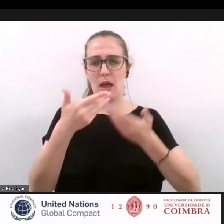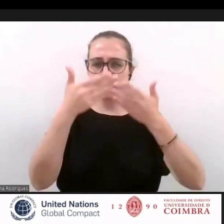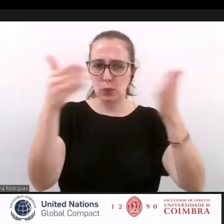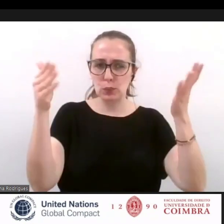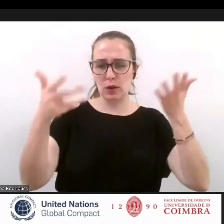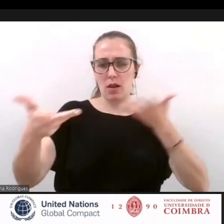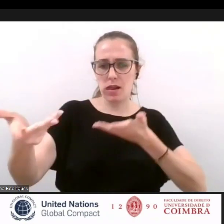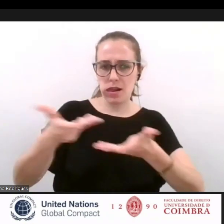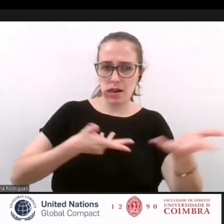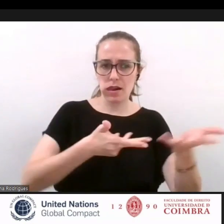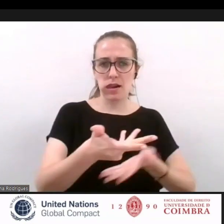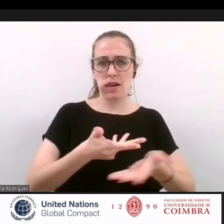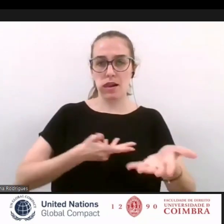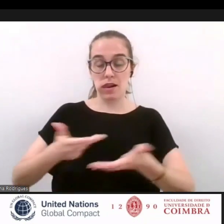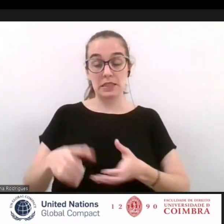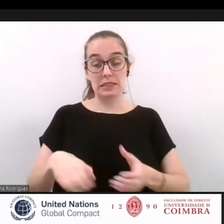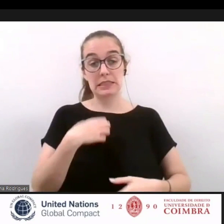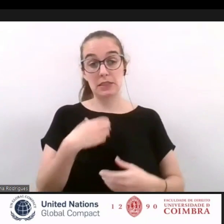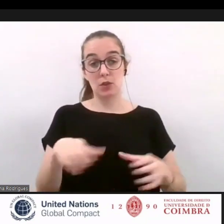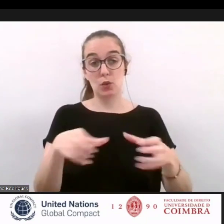órgãos governamentais numa abordagem